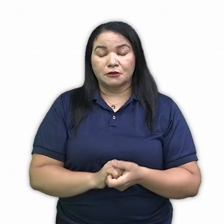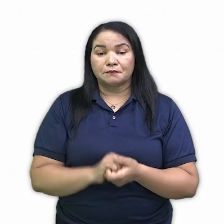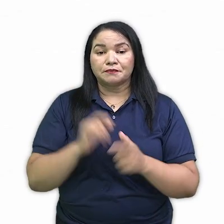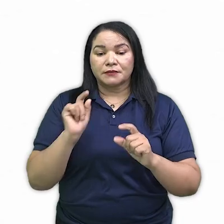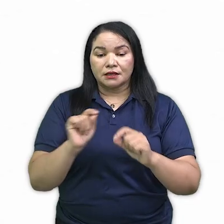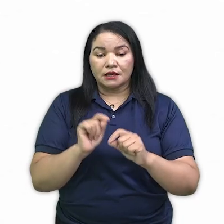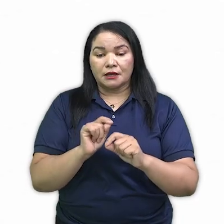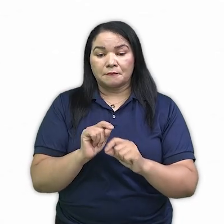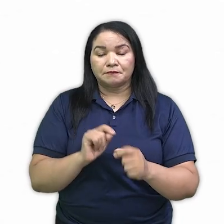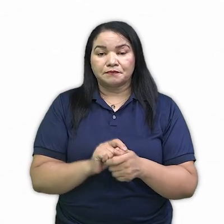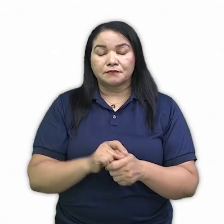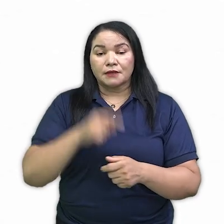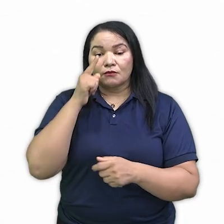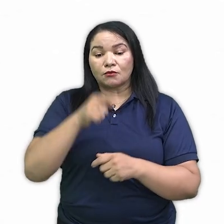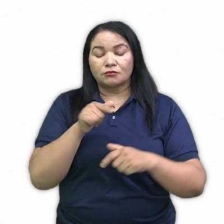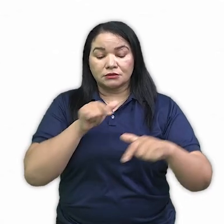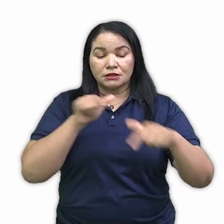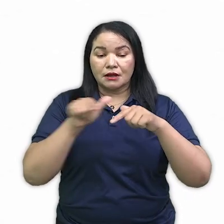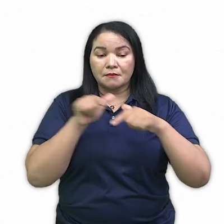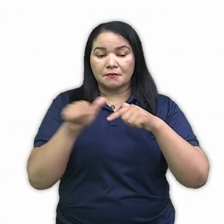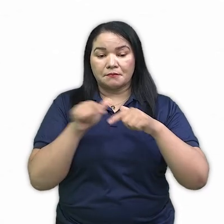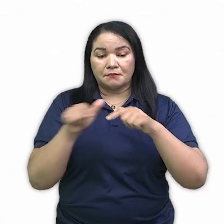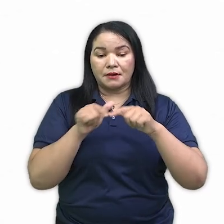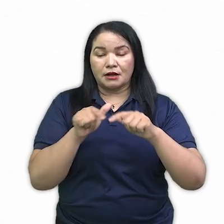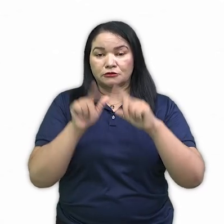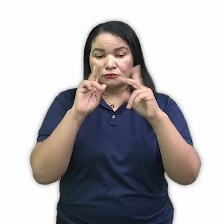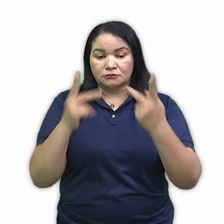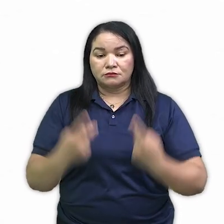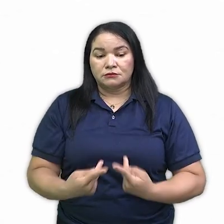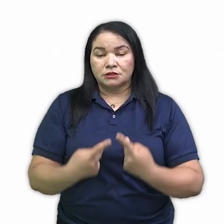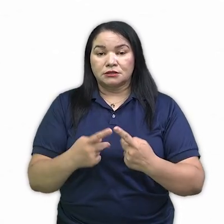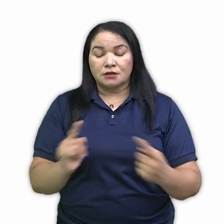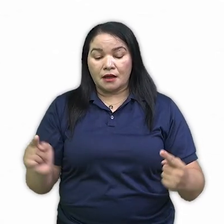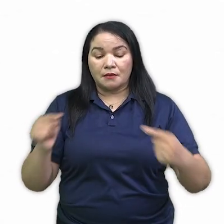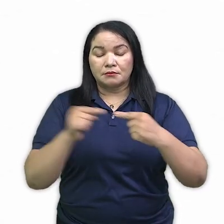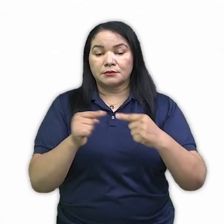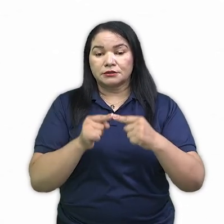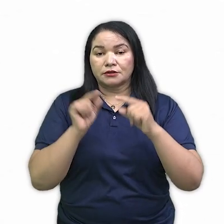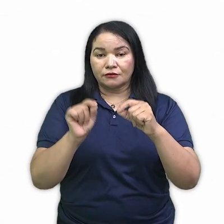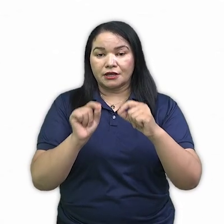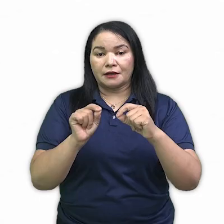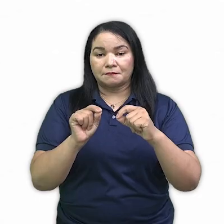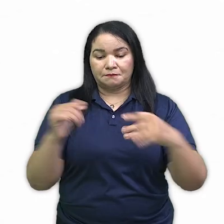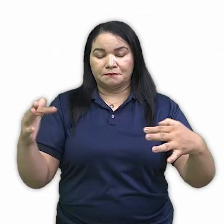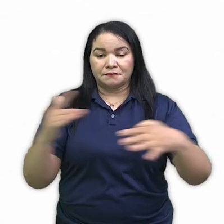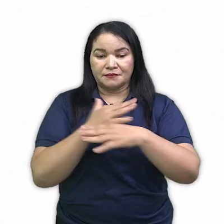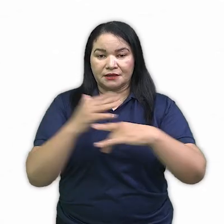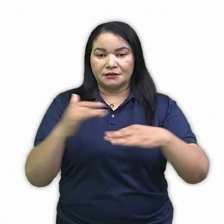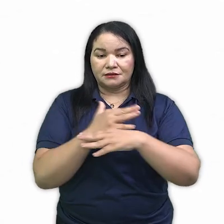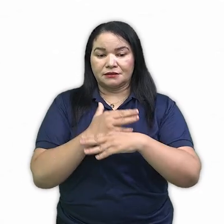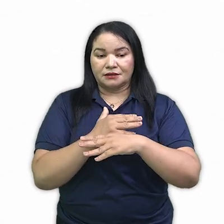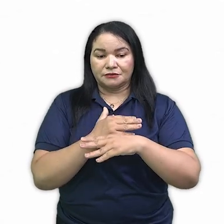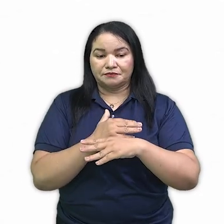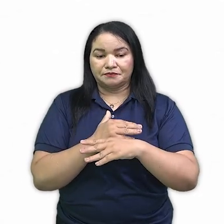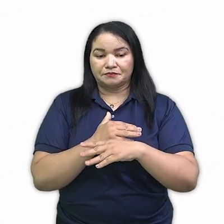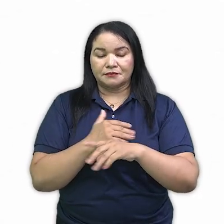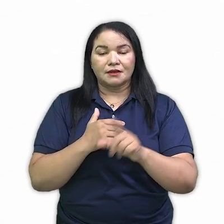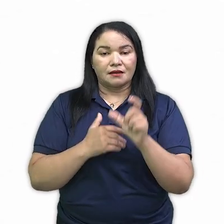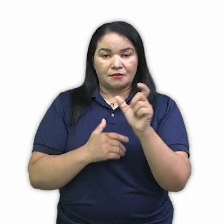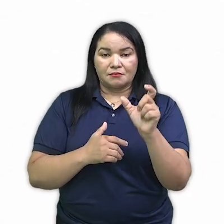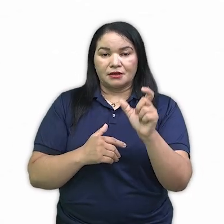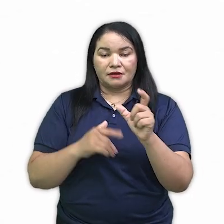que designa a atividade humana que se refere à cidade, tá? Polis,